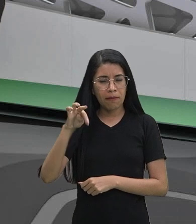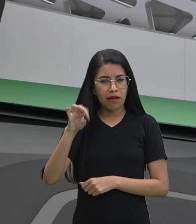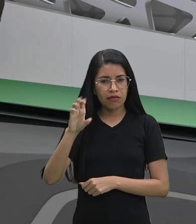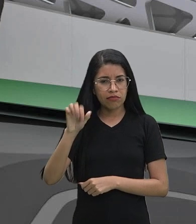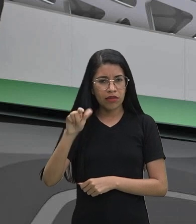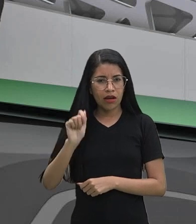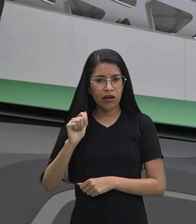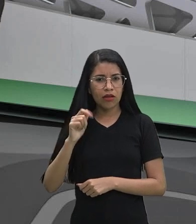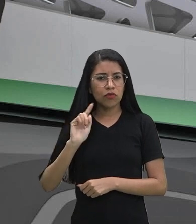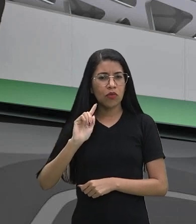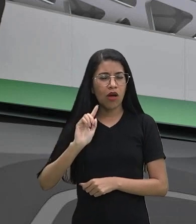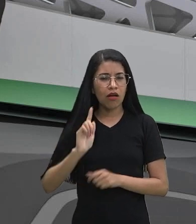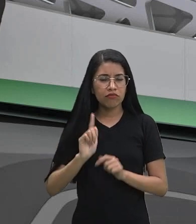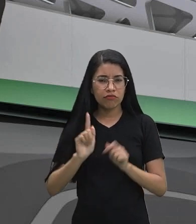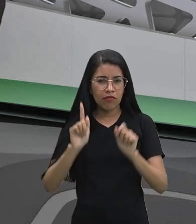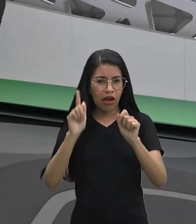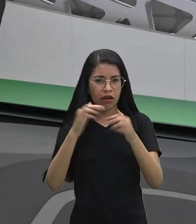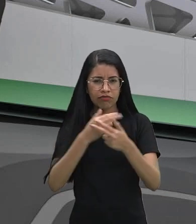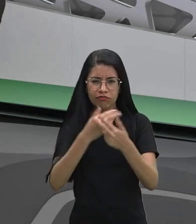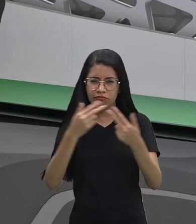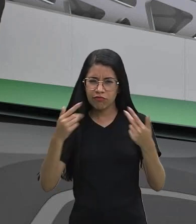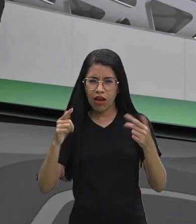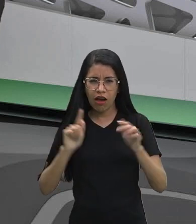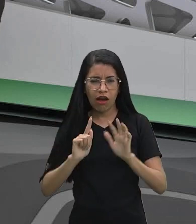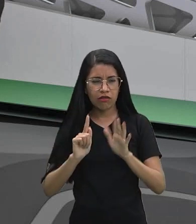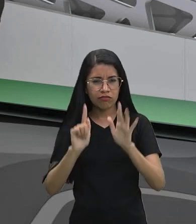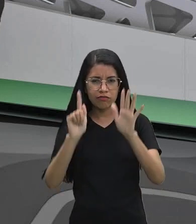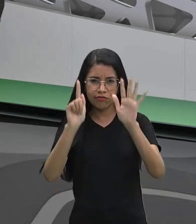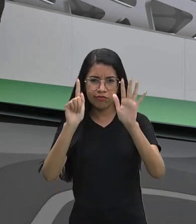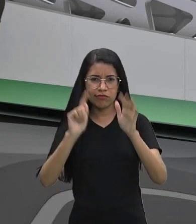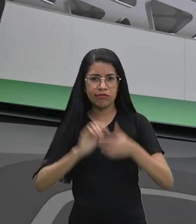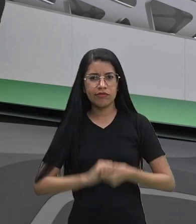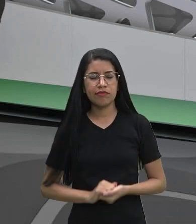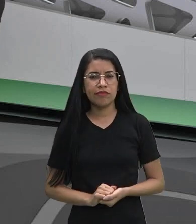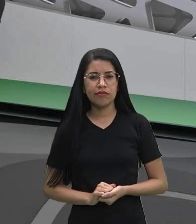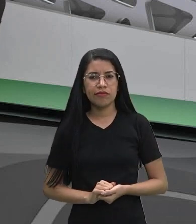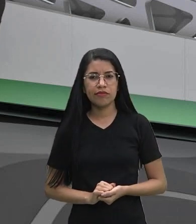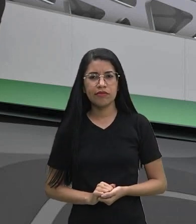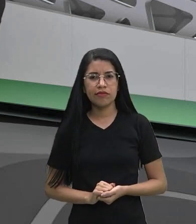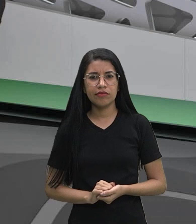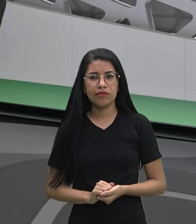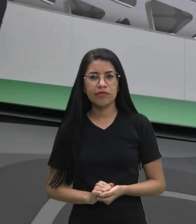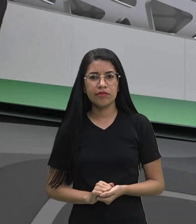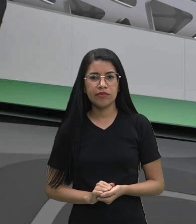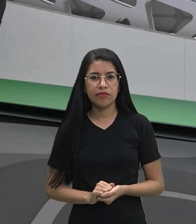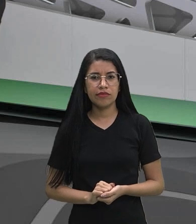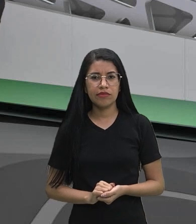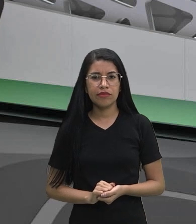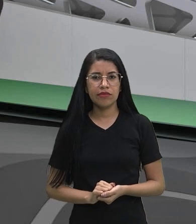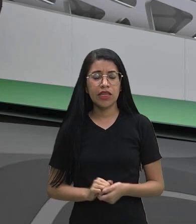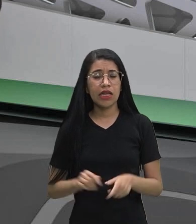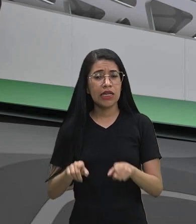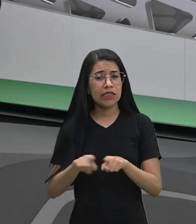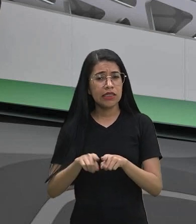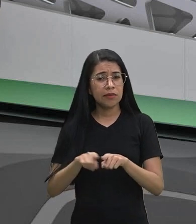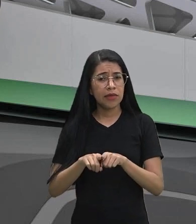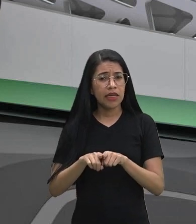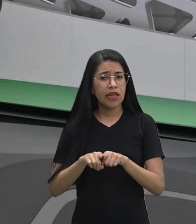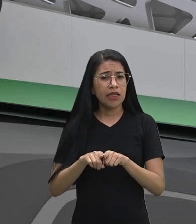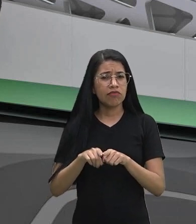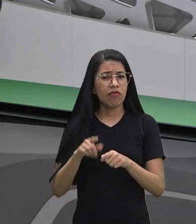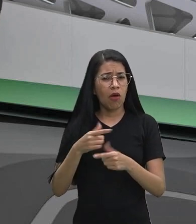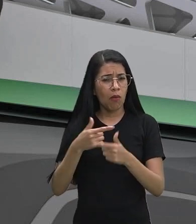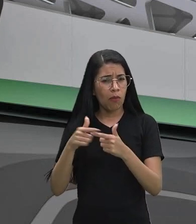gás hidrogênio, gás carbônico, tá ok? E ainda por cima, além da gente ter grandes